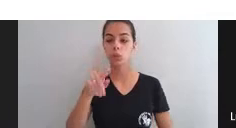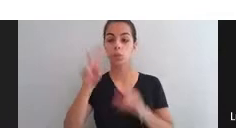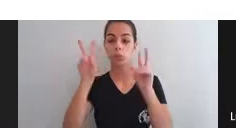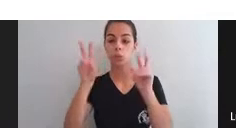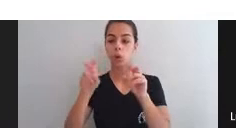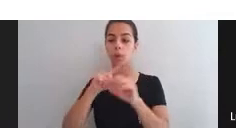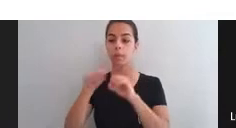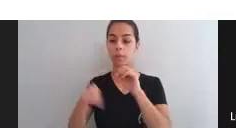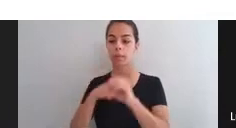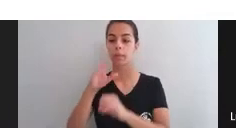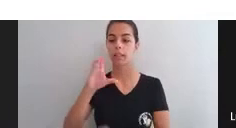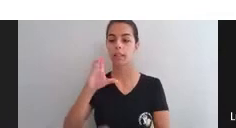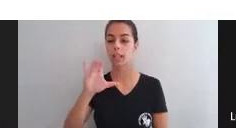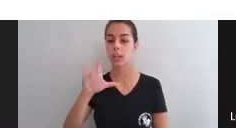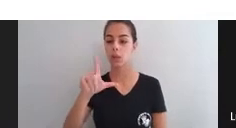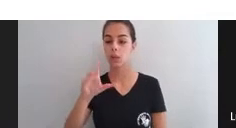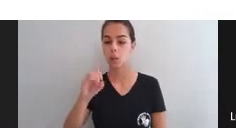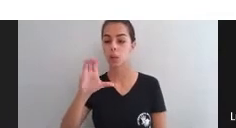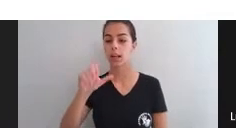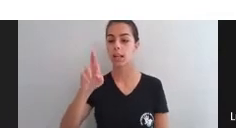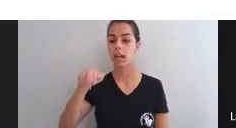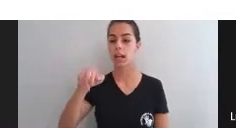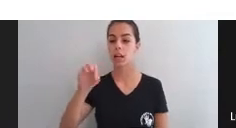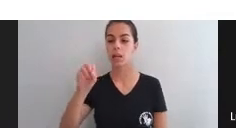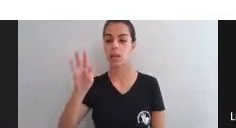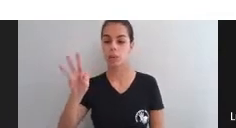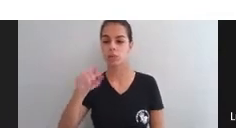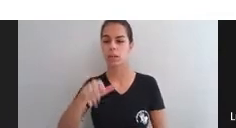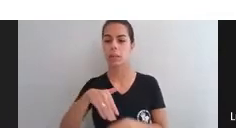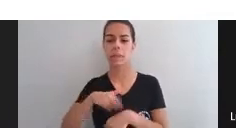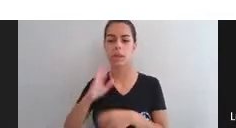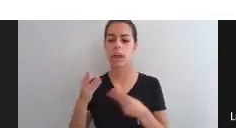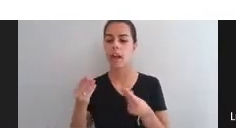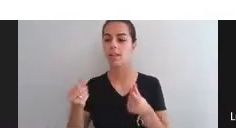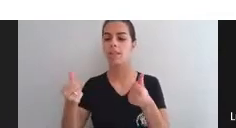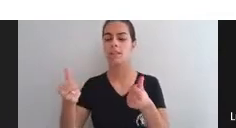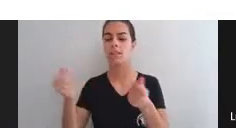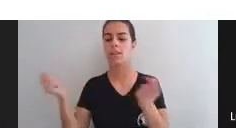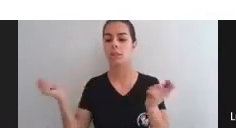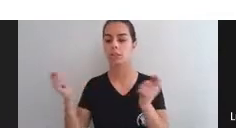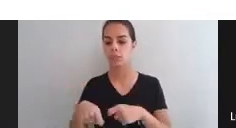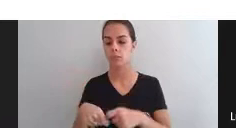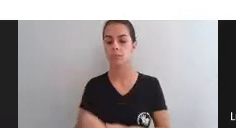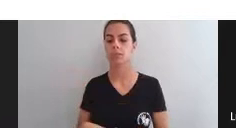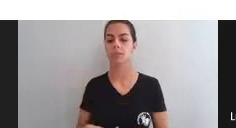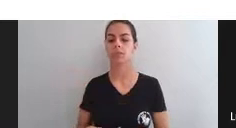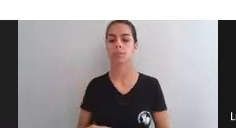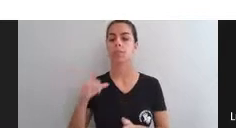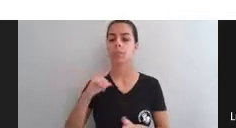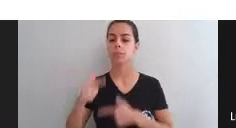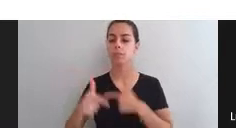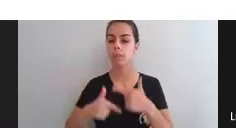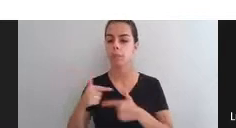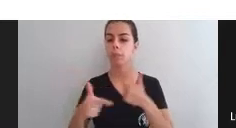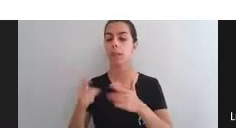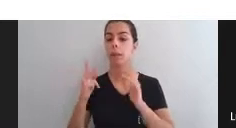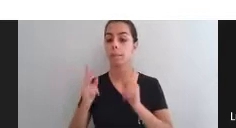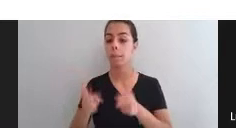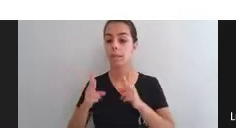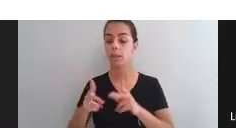Como eu já falei, ele é o ciclo mais eficiente possível dentro das leis da termodinâmica, operando entre as mesmas